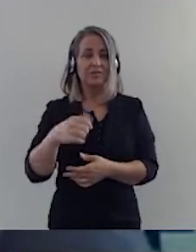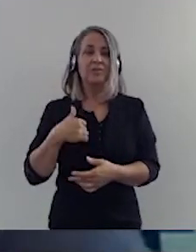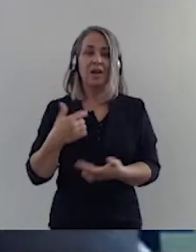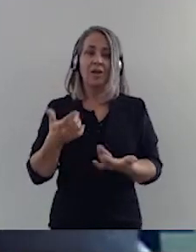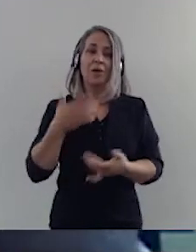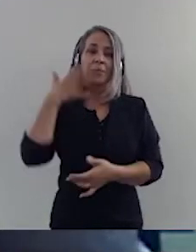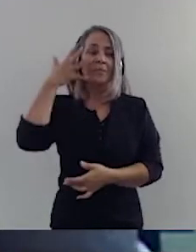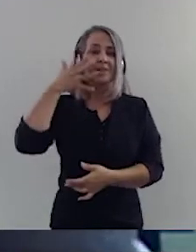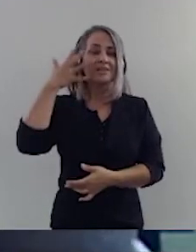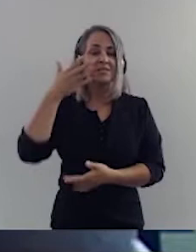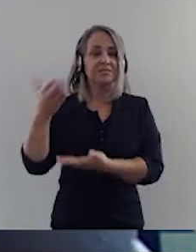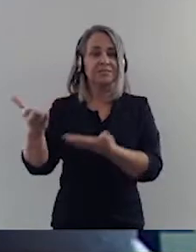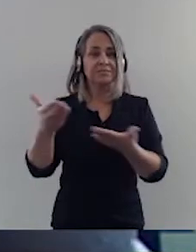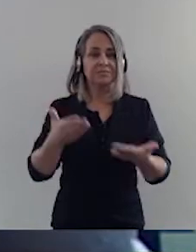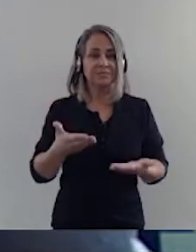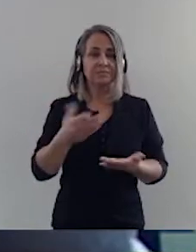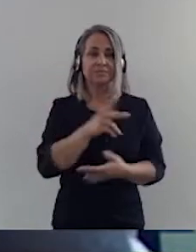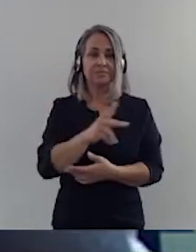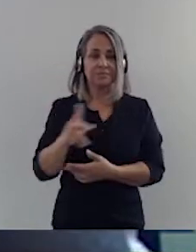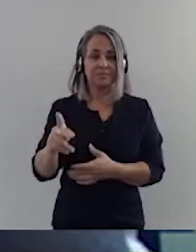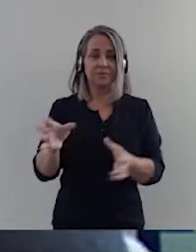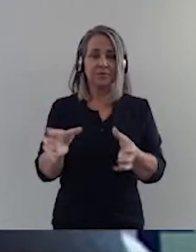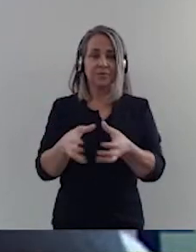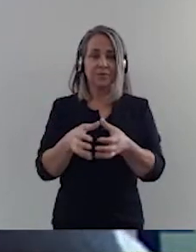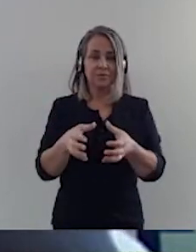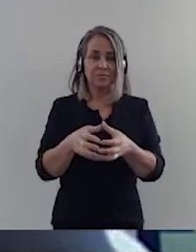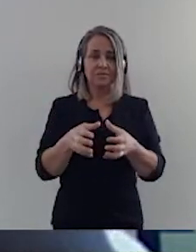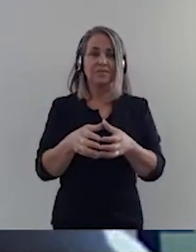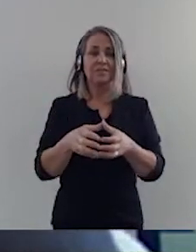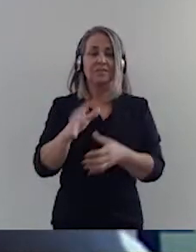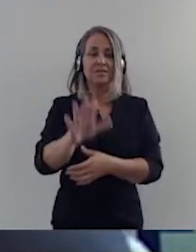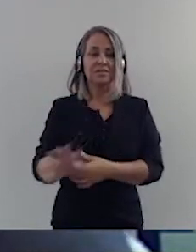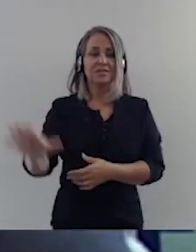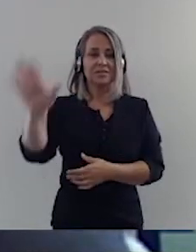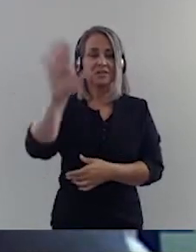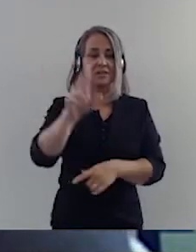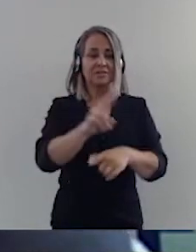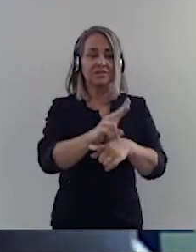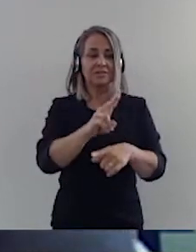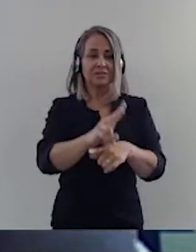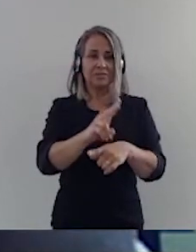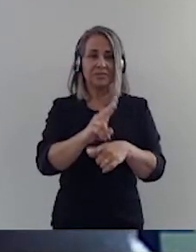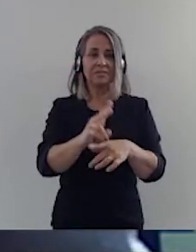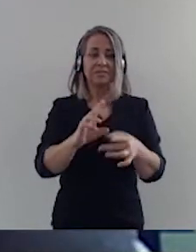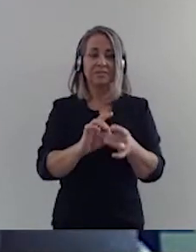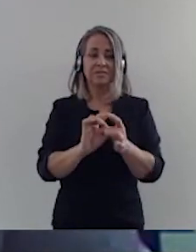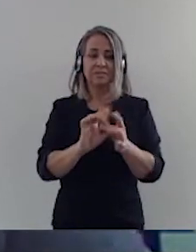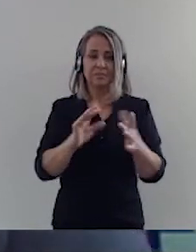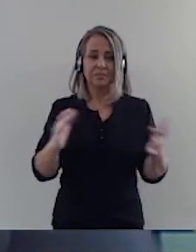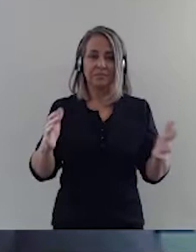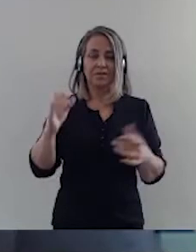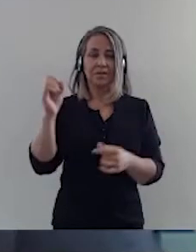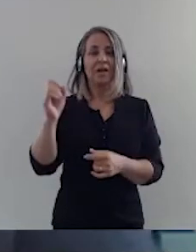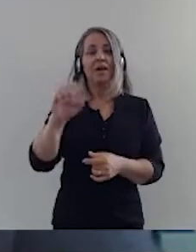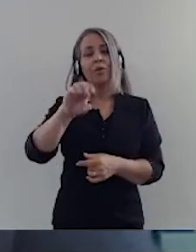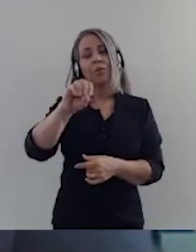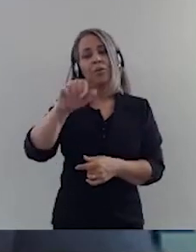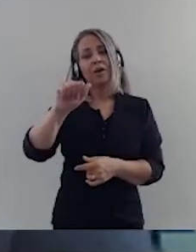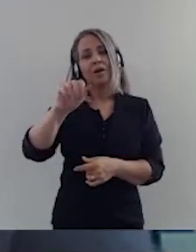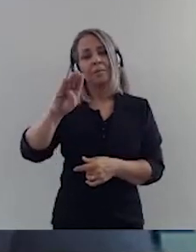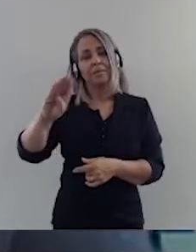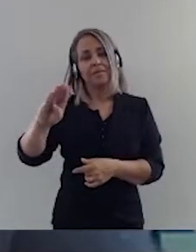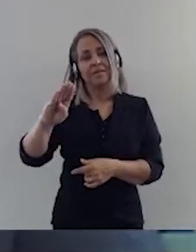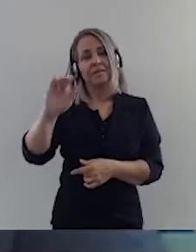convidamos o presidente da Comissão Nacional de Defesa da República e da Democracia da OAB Nacional, Dr.